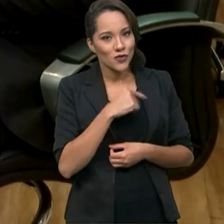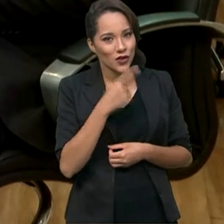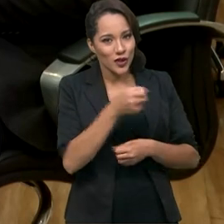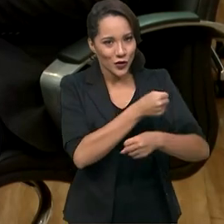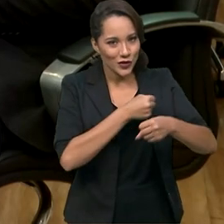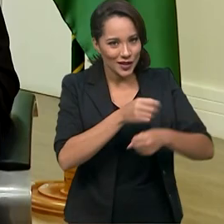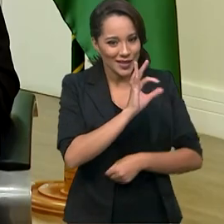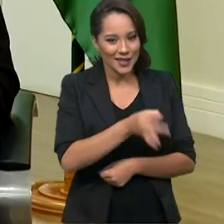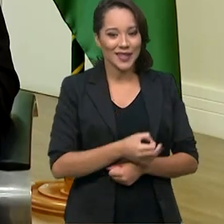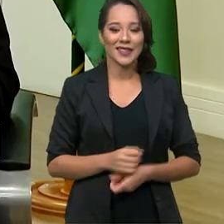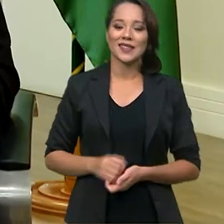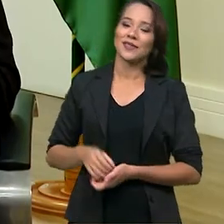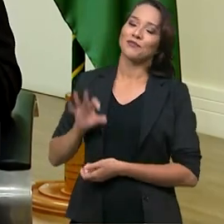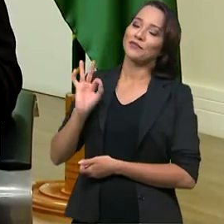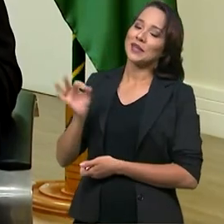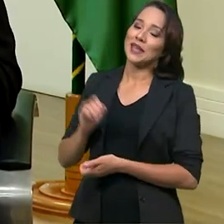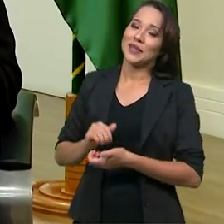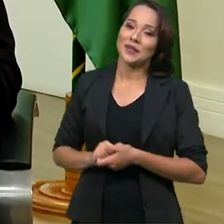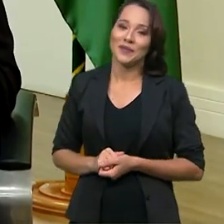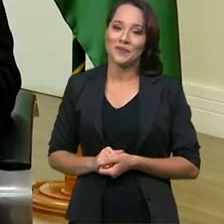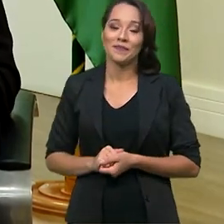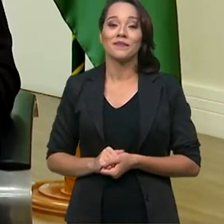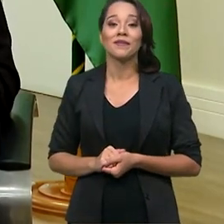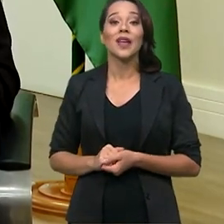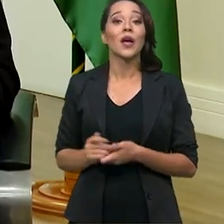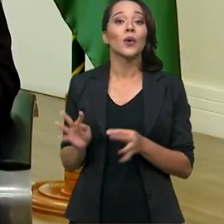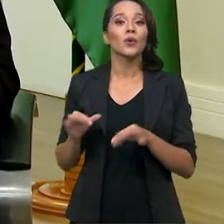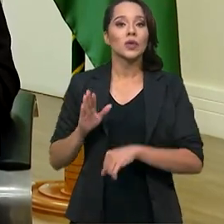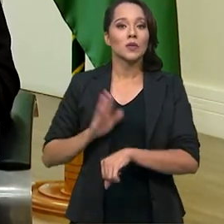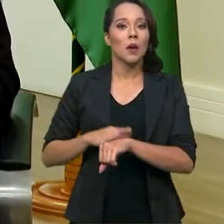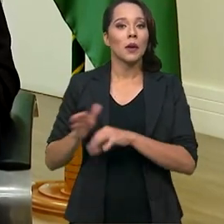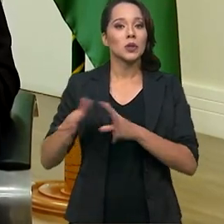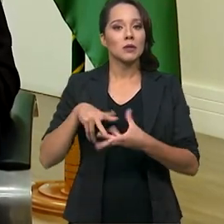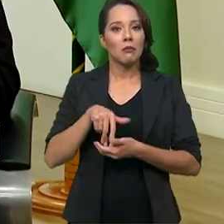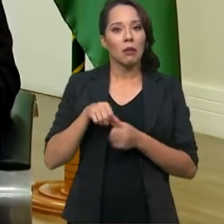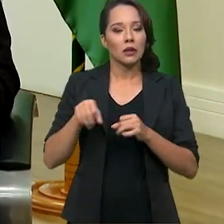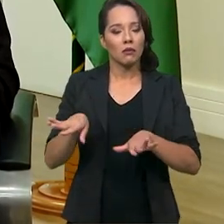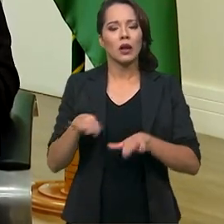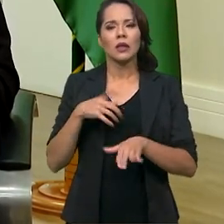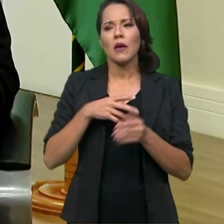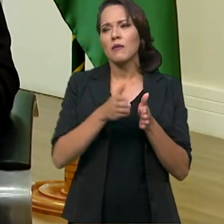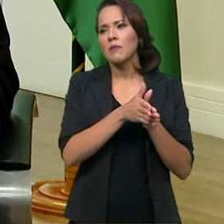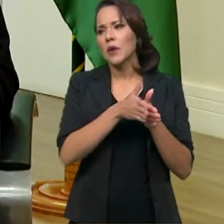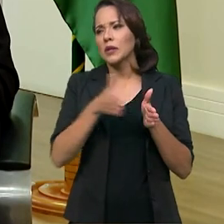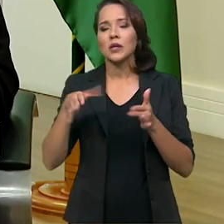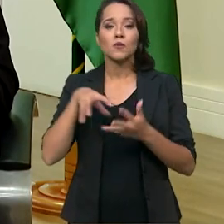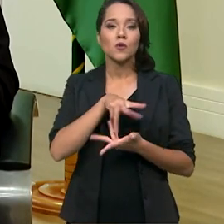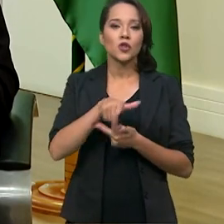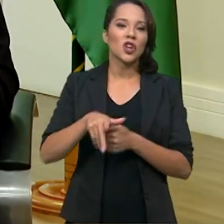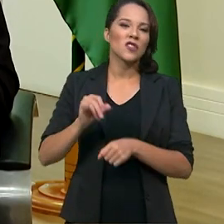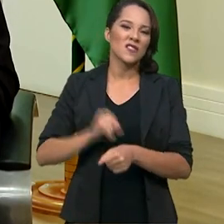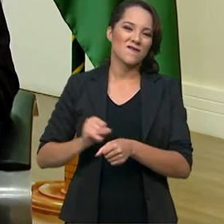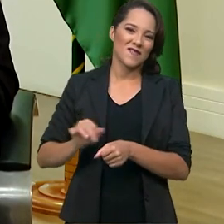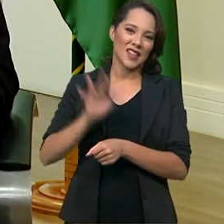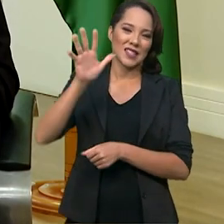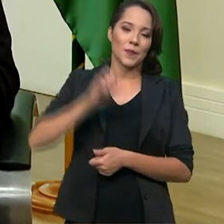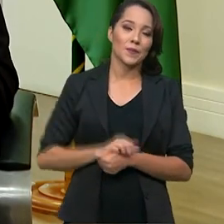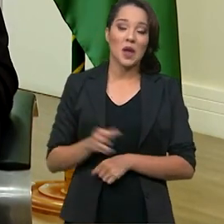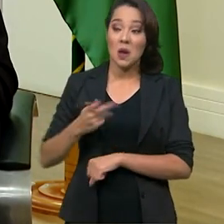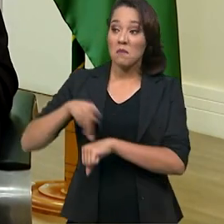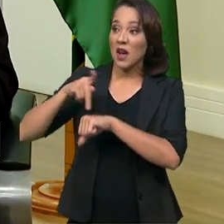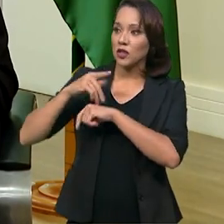né, ministro? Sem dúvida nenhuma. Com todo esse momento de pandemia, houve um processo mundial de inflação.